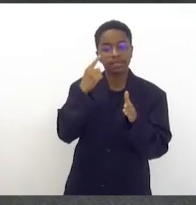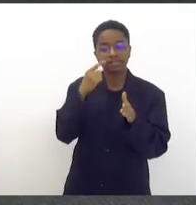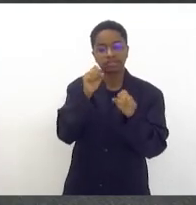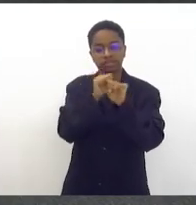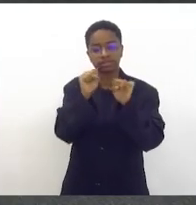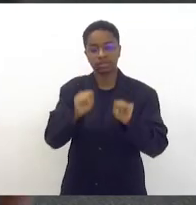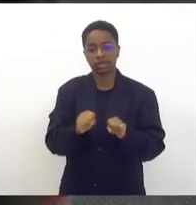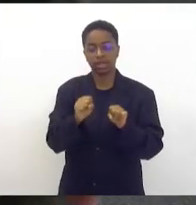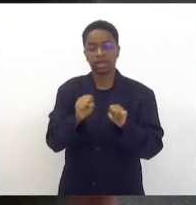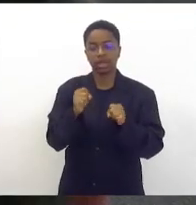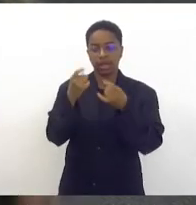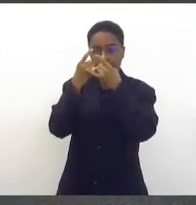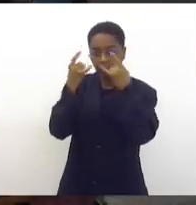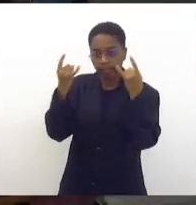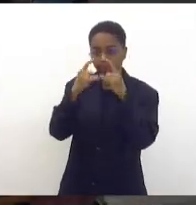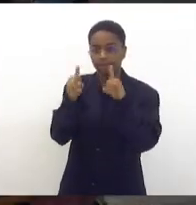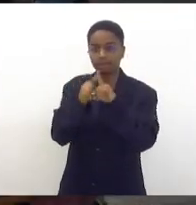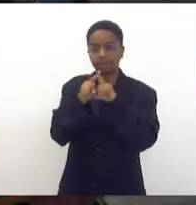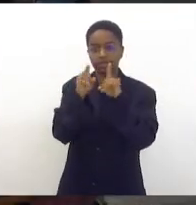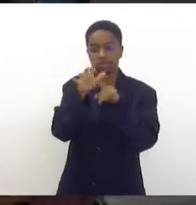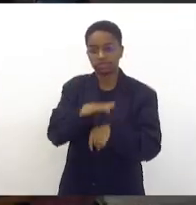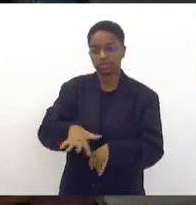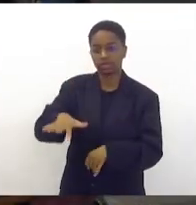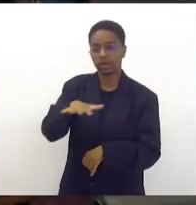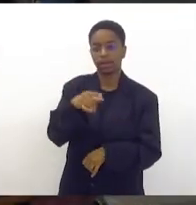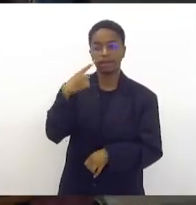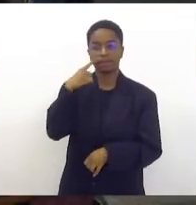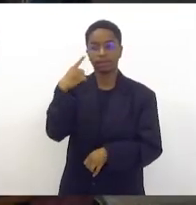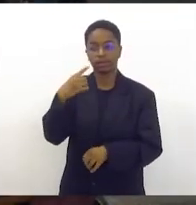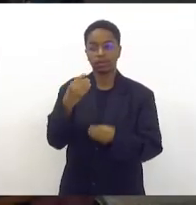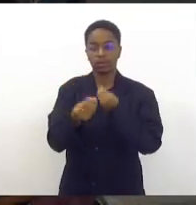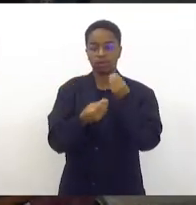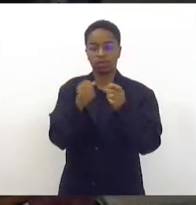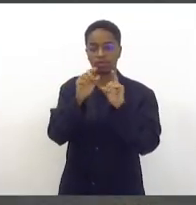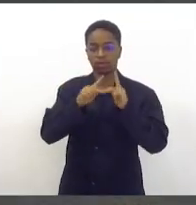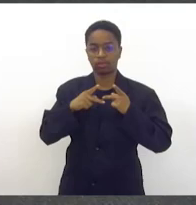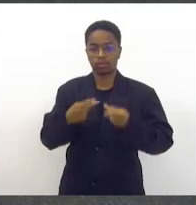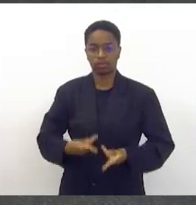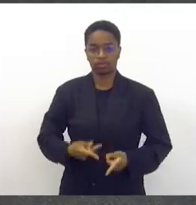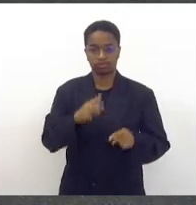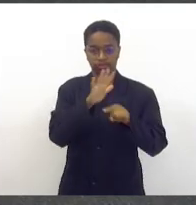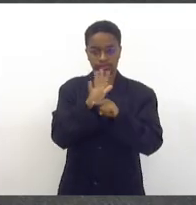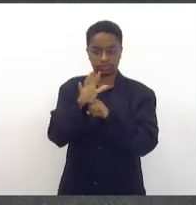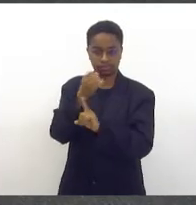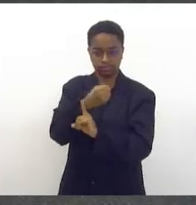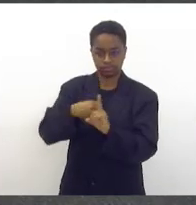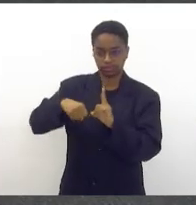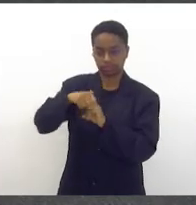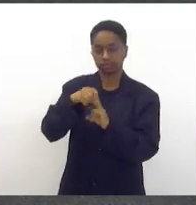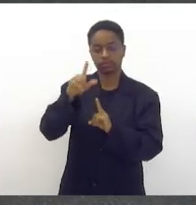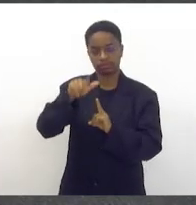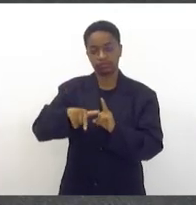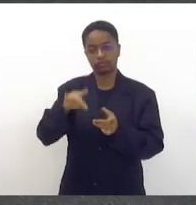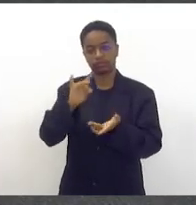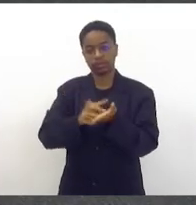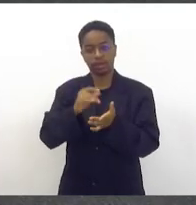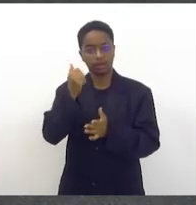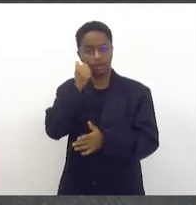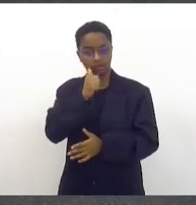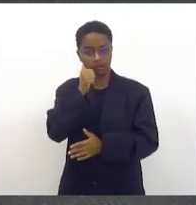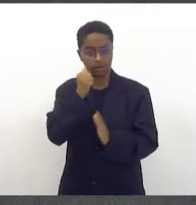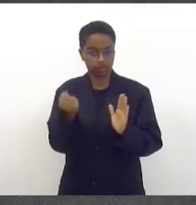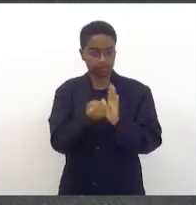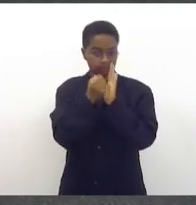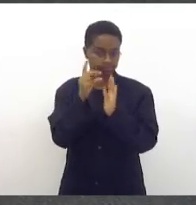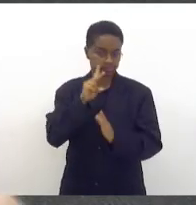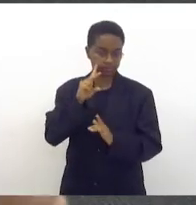numa perspectiva mais lata, pensando na contribuição do ser humano para a sociedade, são historicamente às mulheres. E